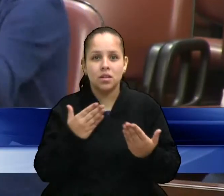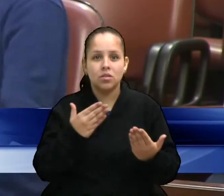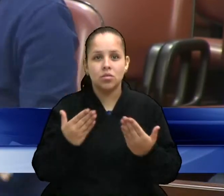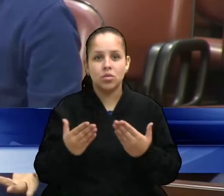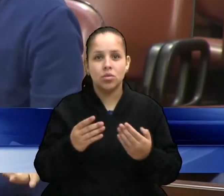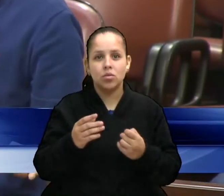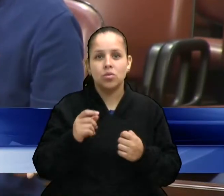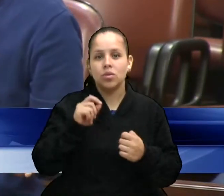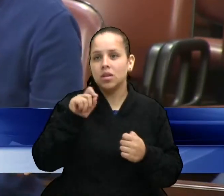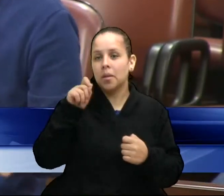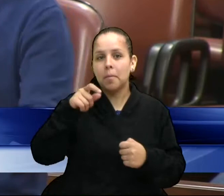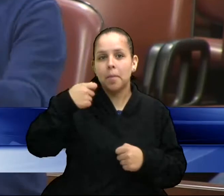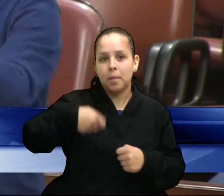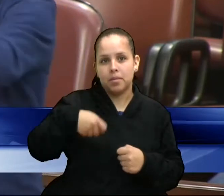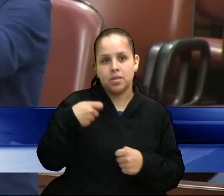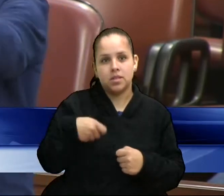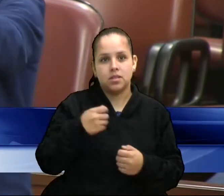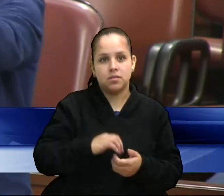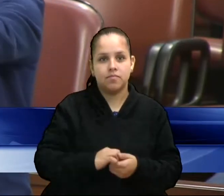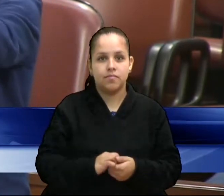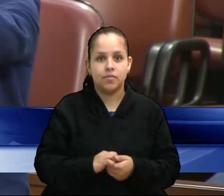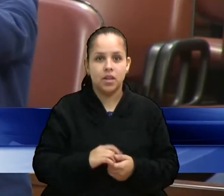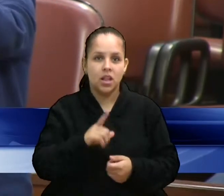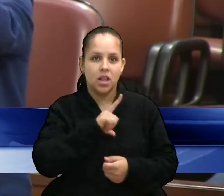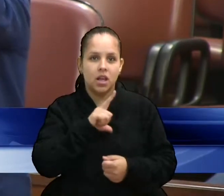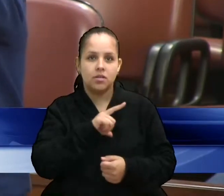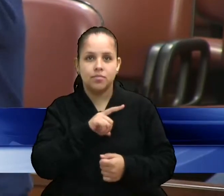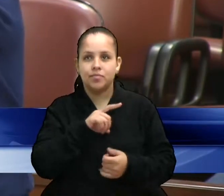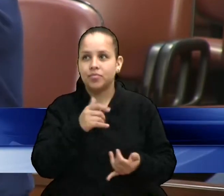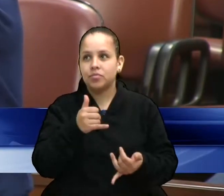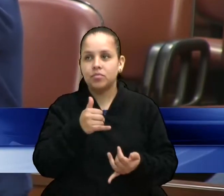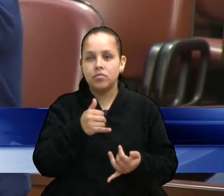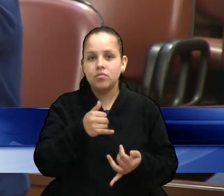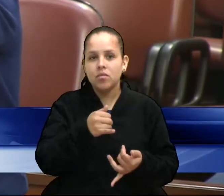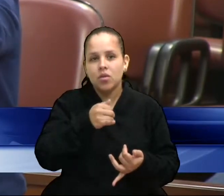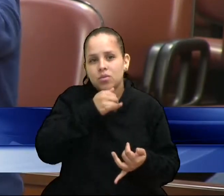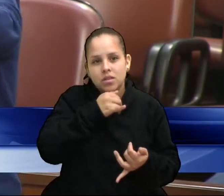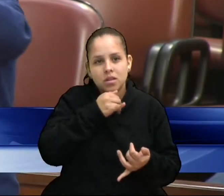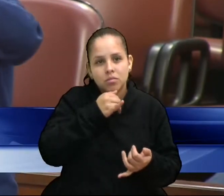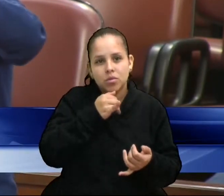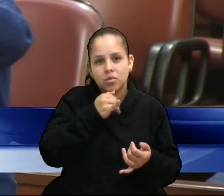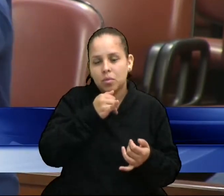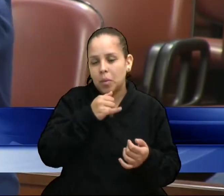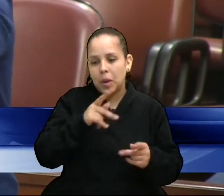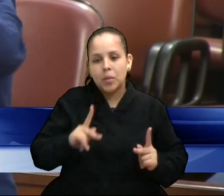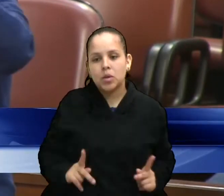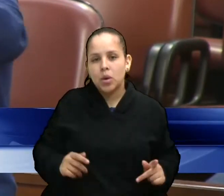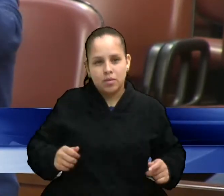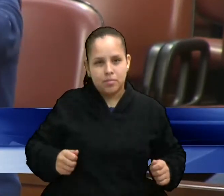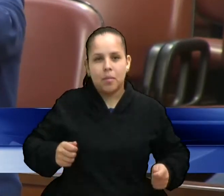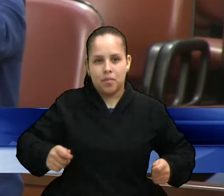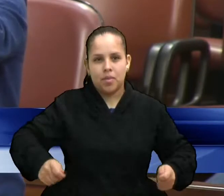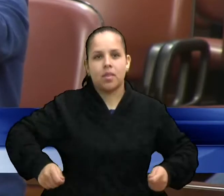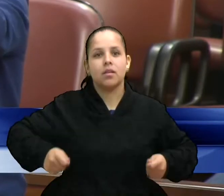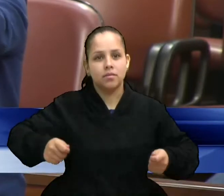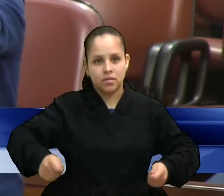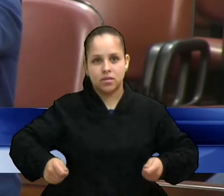transporte que ela precise colocar. Nós temos o exemplo de um cadeirante e a situação, o tempo que precisa e